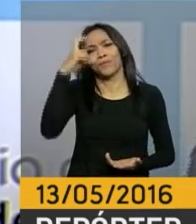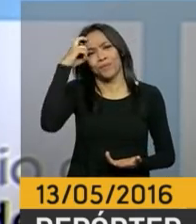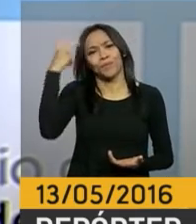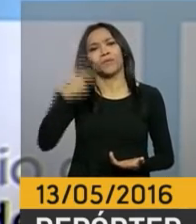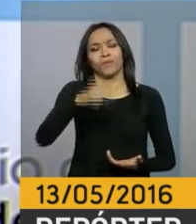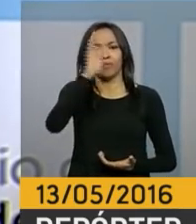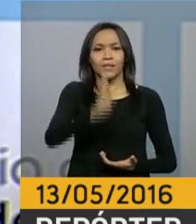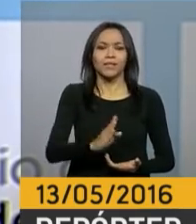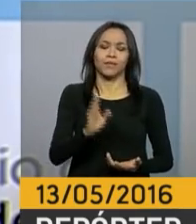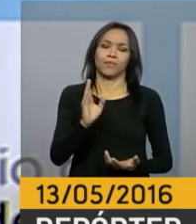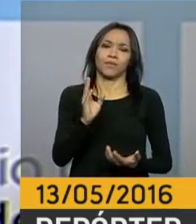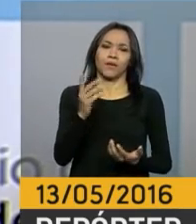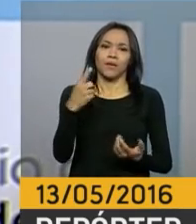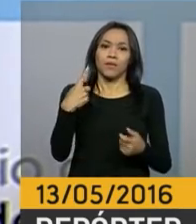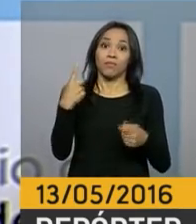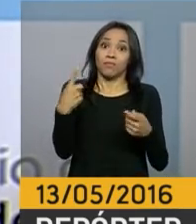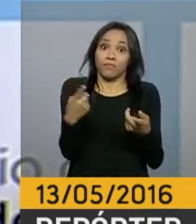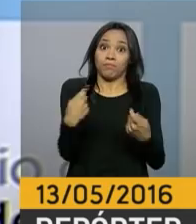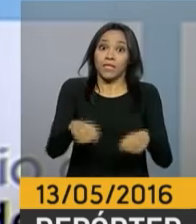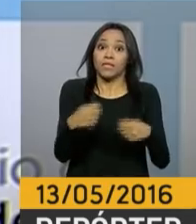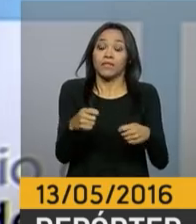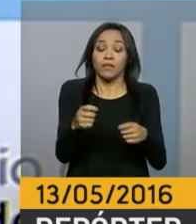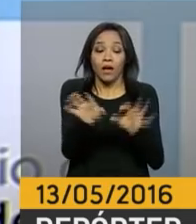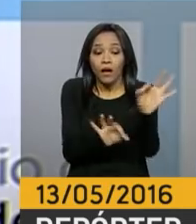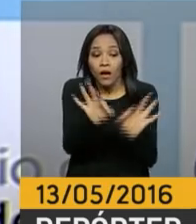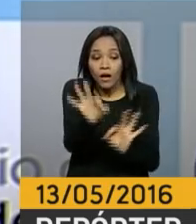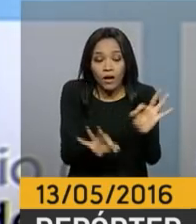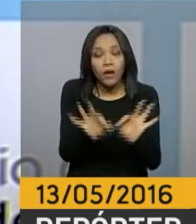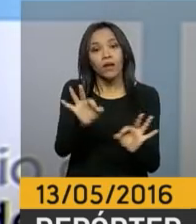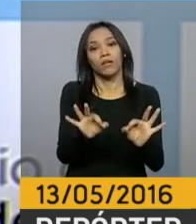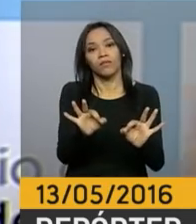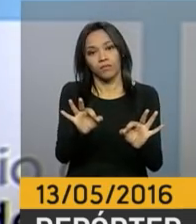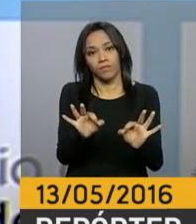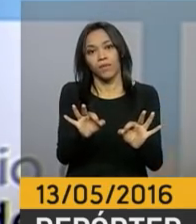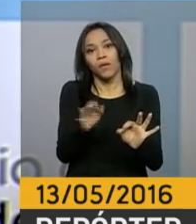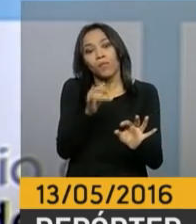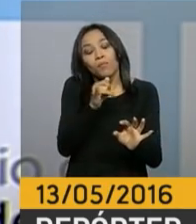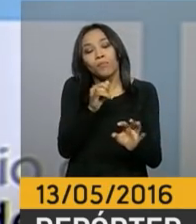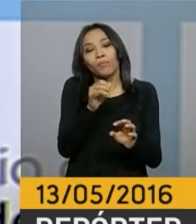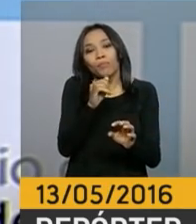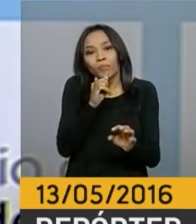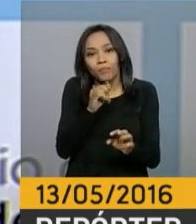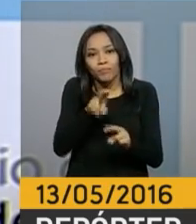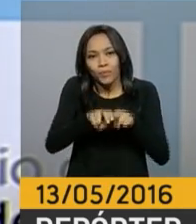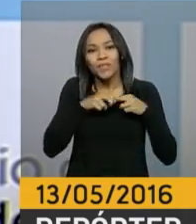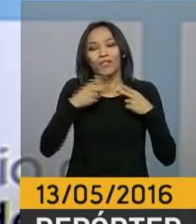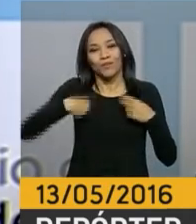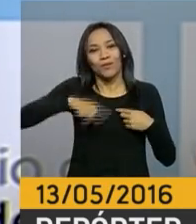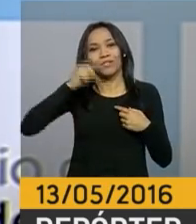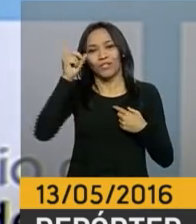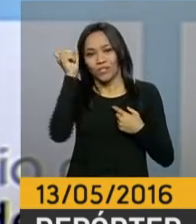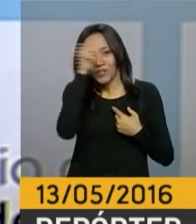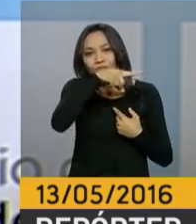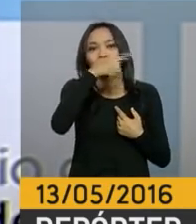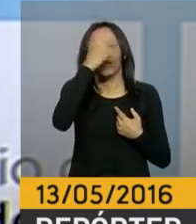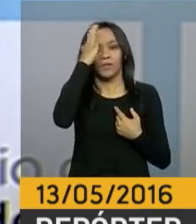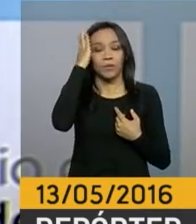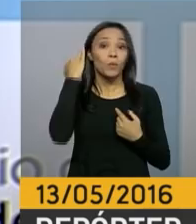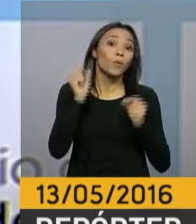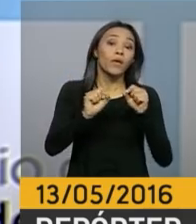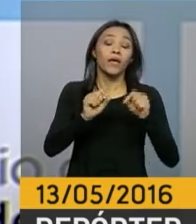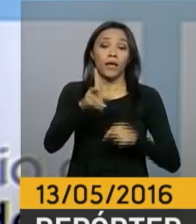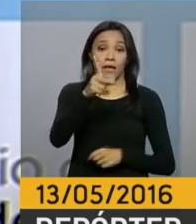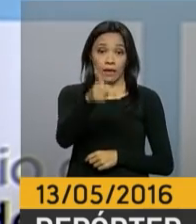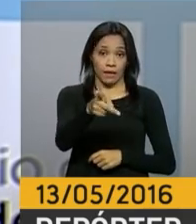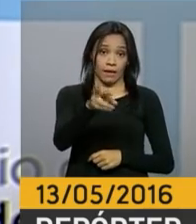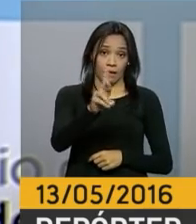fazer para não ser onerado a prevenção por isso que a gente tem dificuldade na prevenção né as pessoas né não